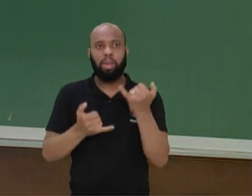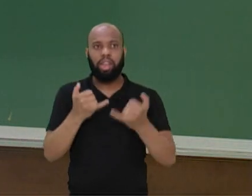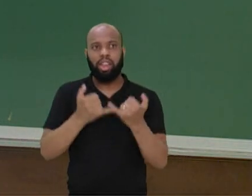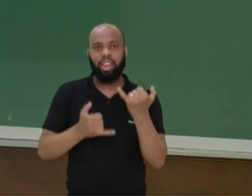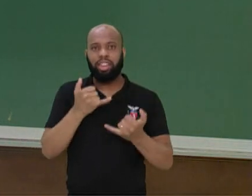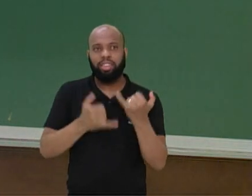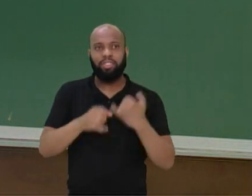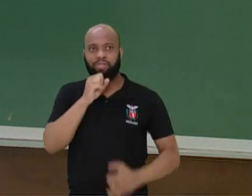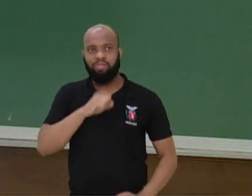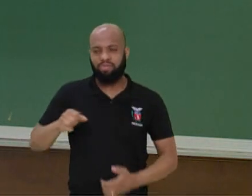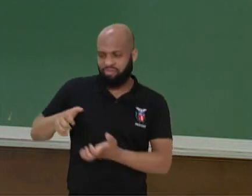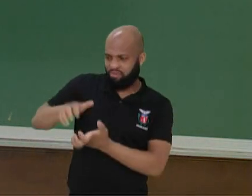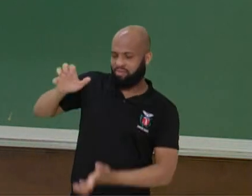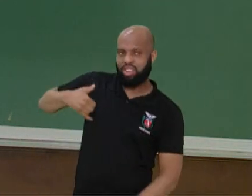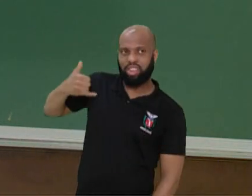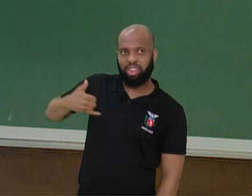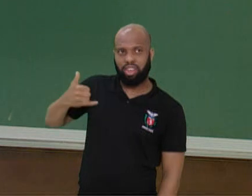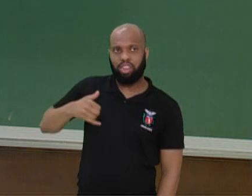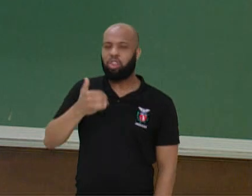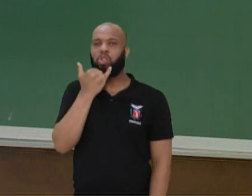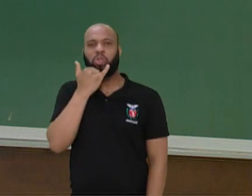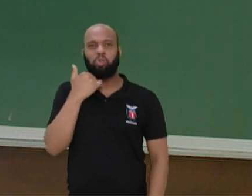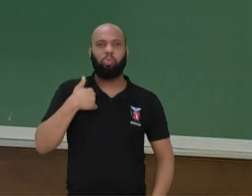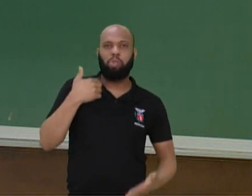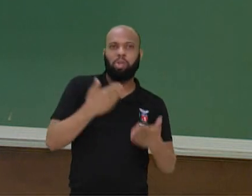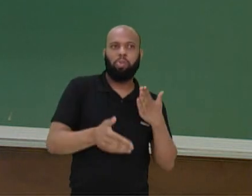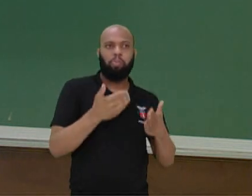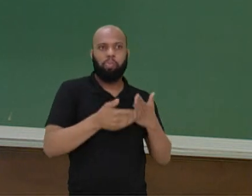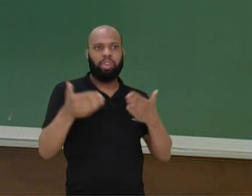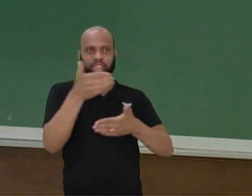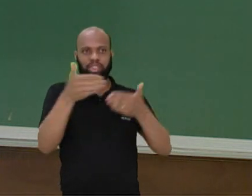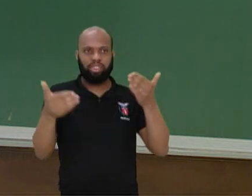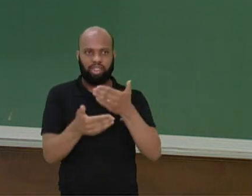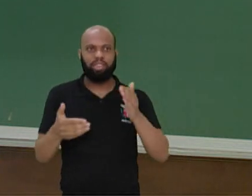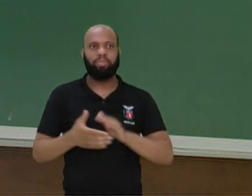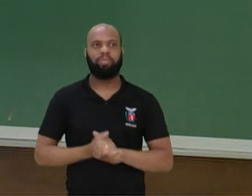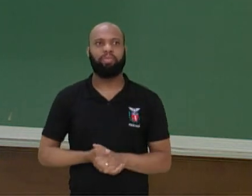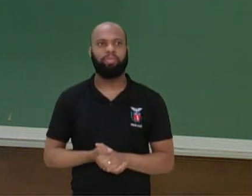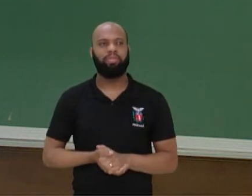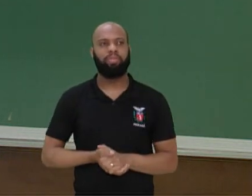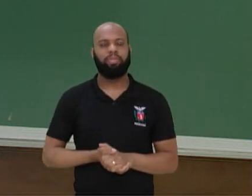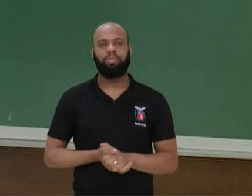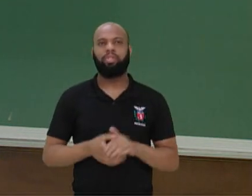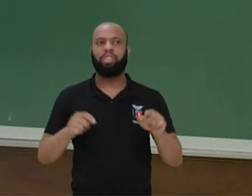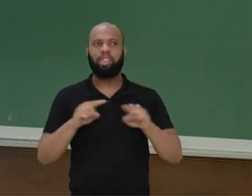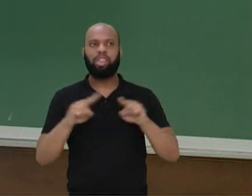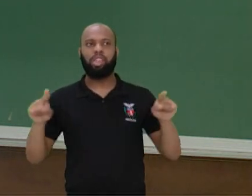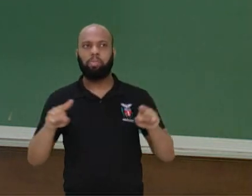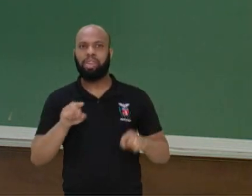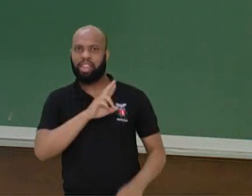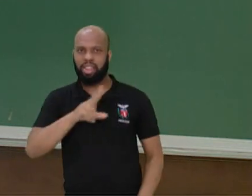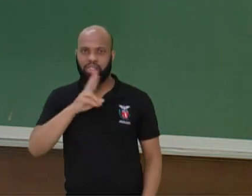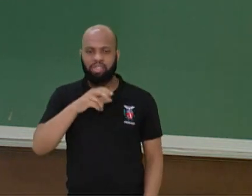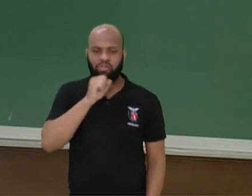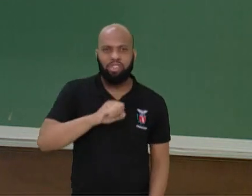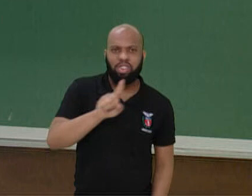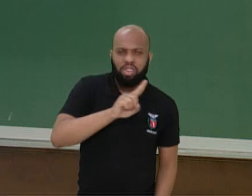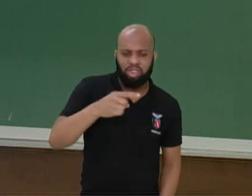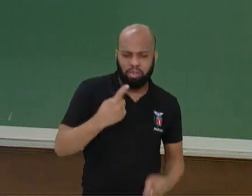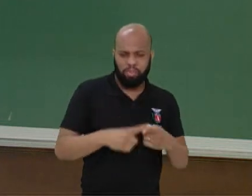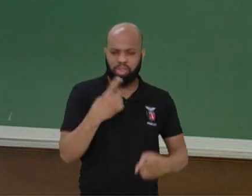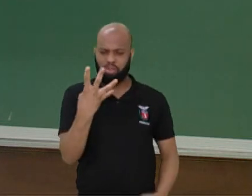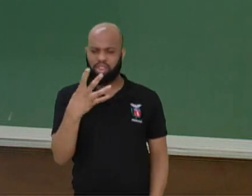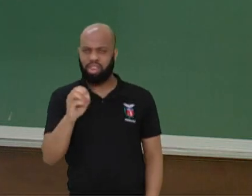velhas. Opa, voltei um pouquinho mais. Mas elas não são velhas, né, gente? 40 anos a gente